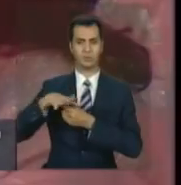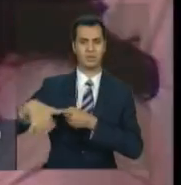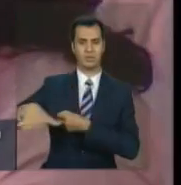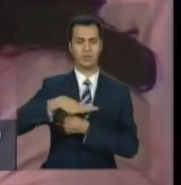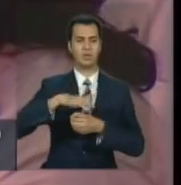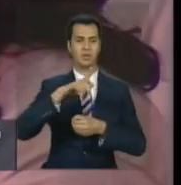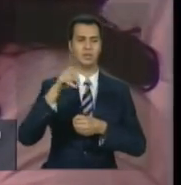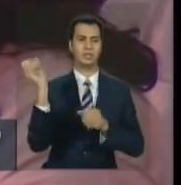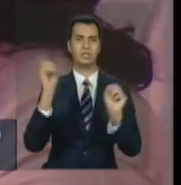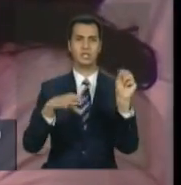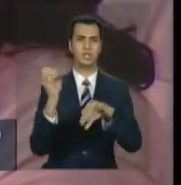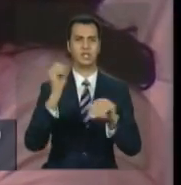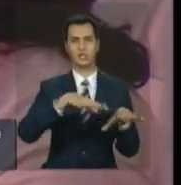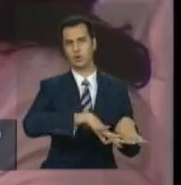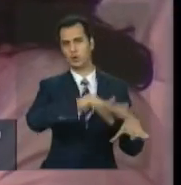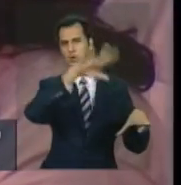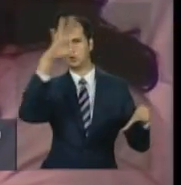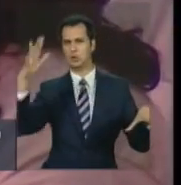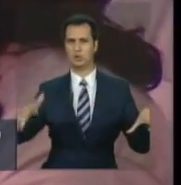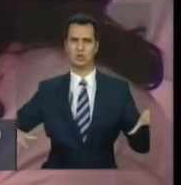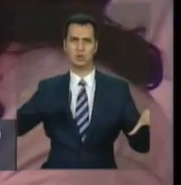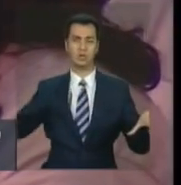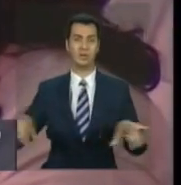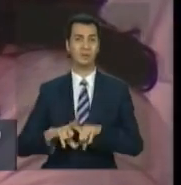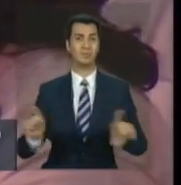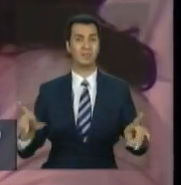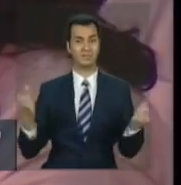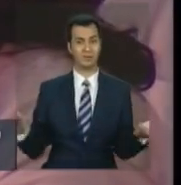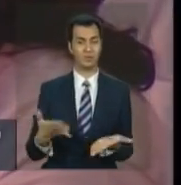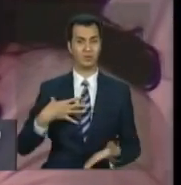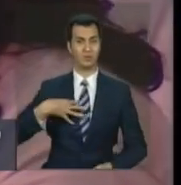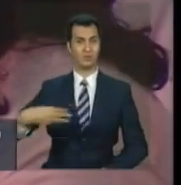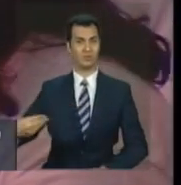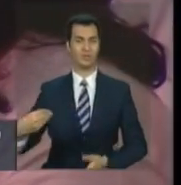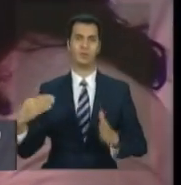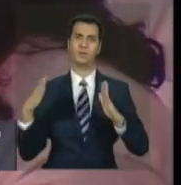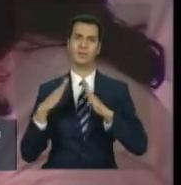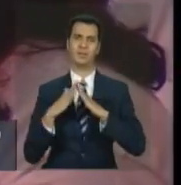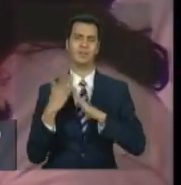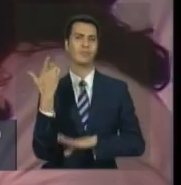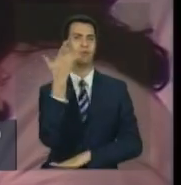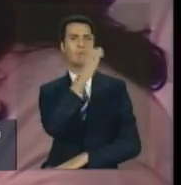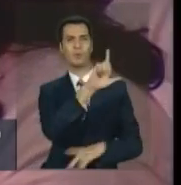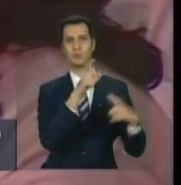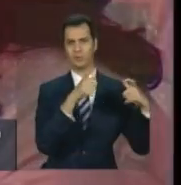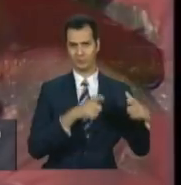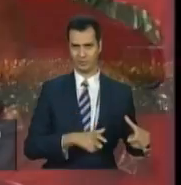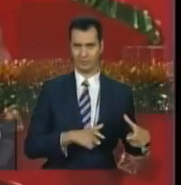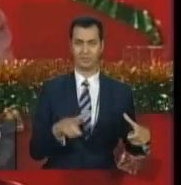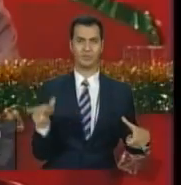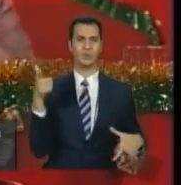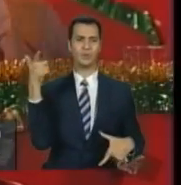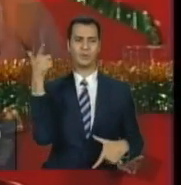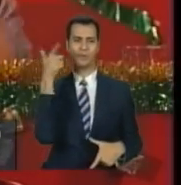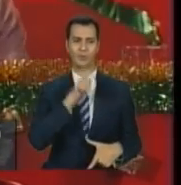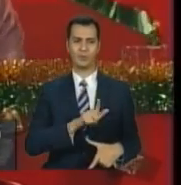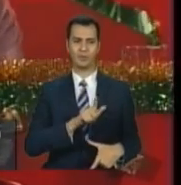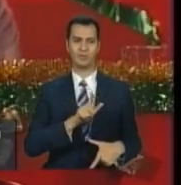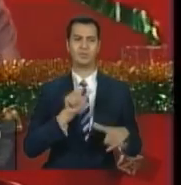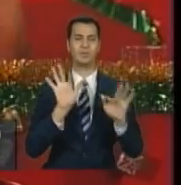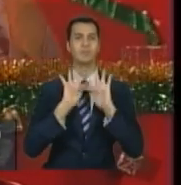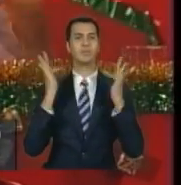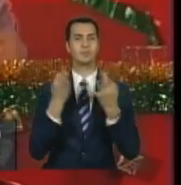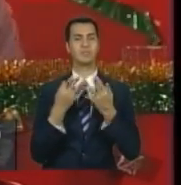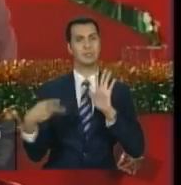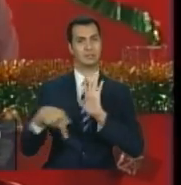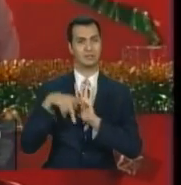lixão e que agora os filhos dela não moravam mais no lixão. e que ela tinha conseguido para a família